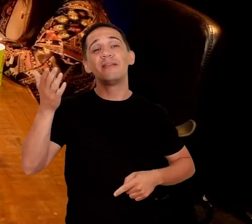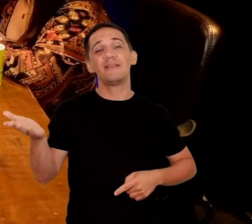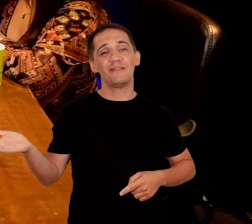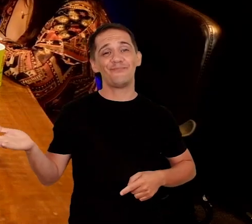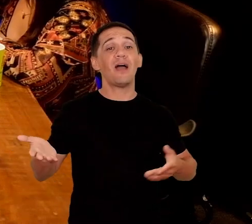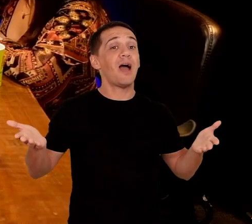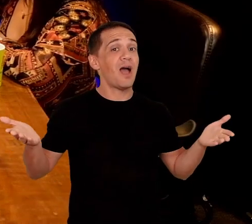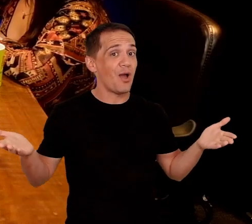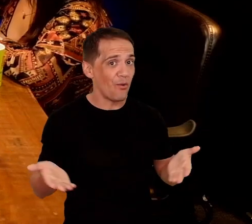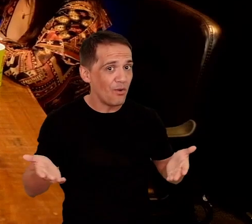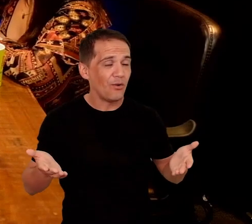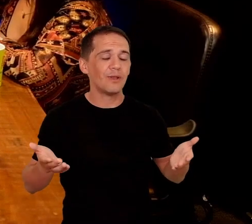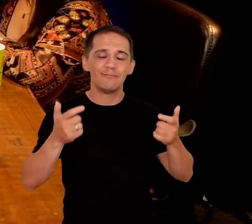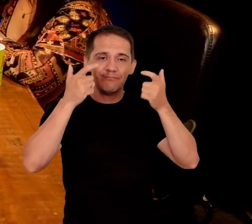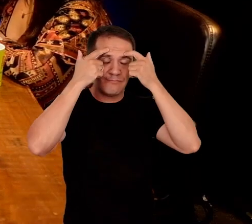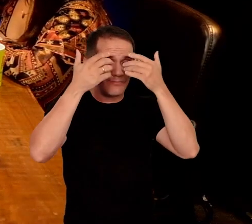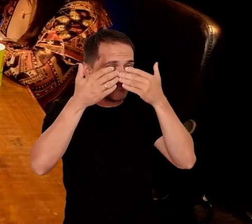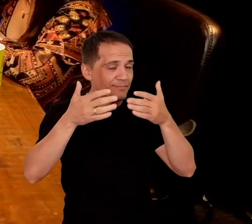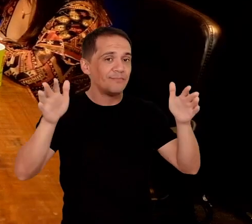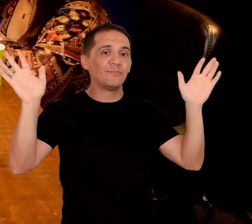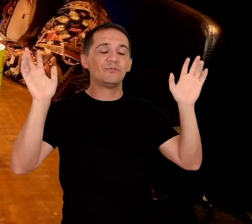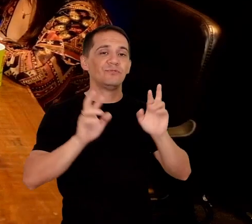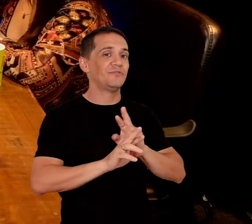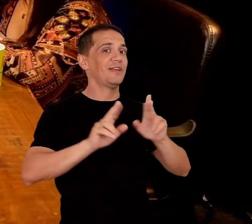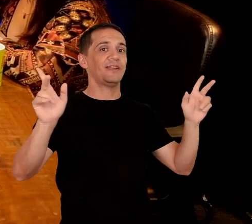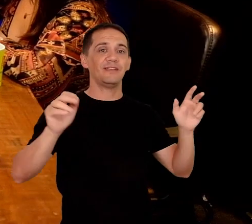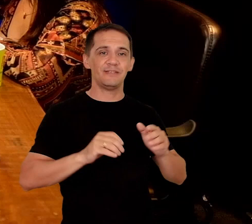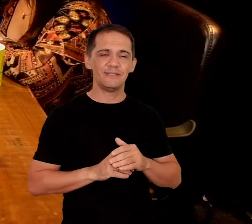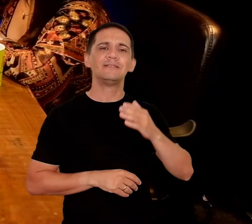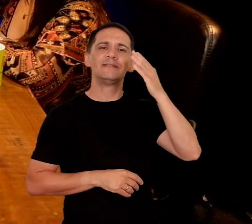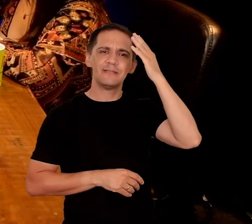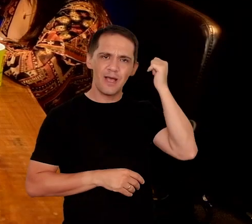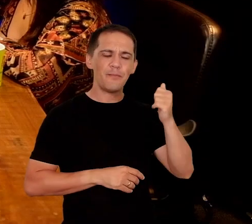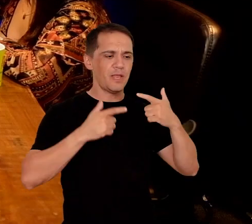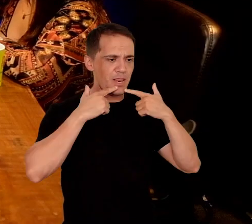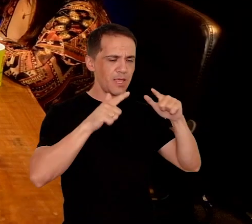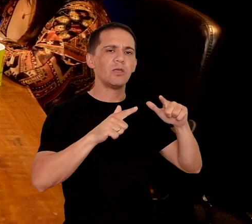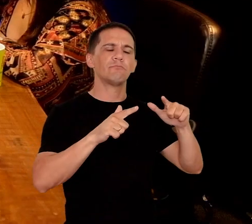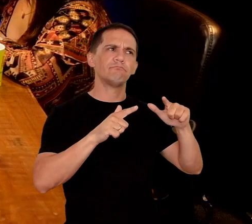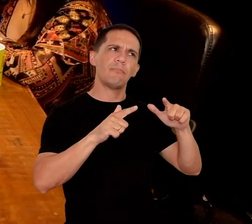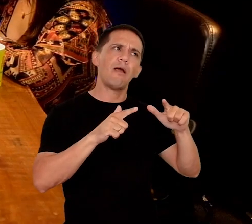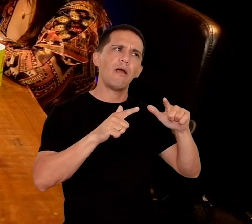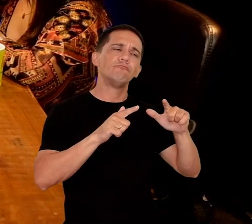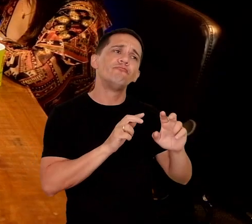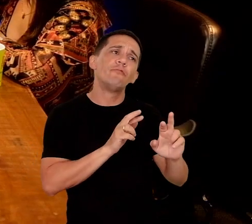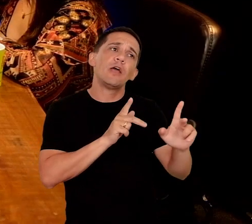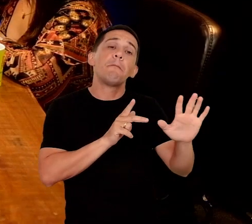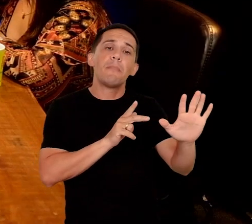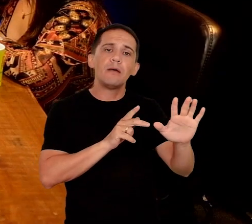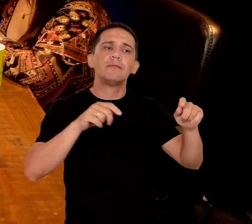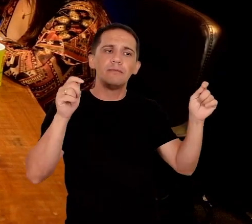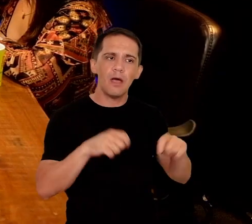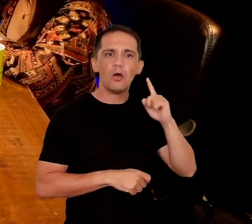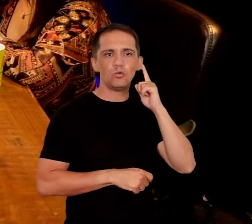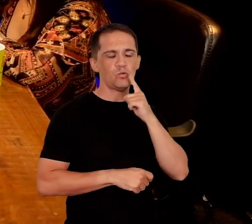né? E hoje não, eles veem que, como eu te expliquei, é apenas um outro idioma. Então, às vezes, fica muito que nem sinais, né, com a letra do